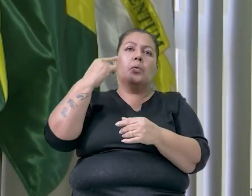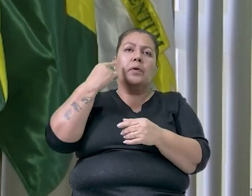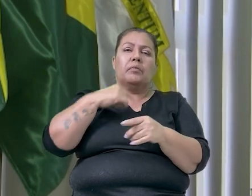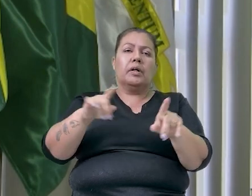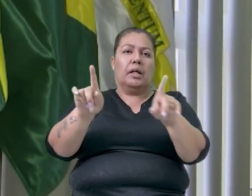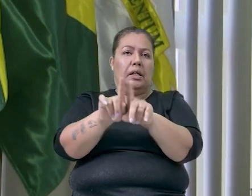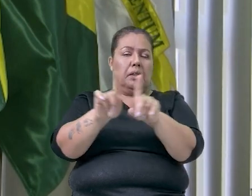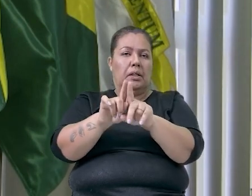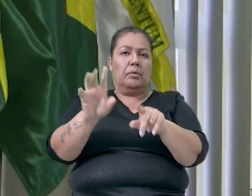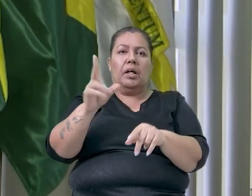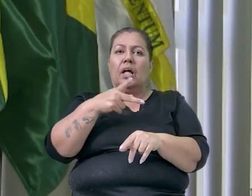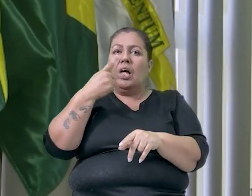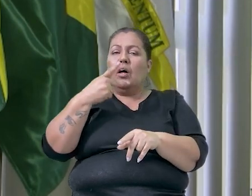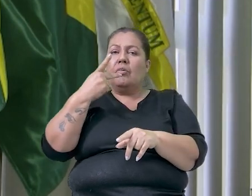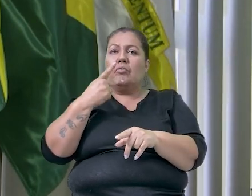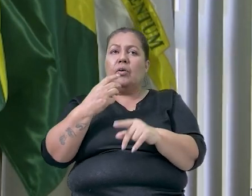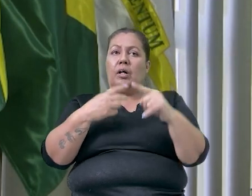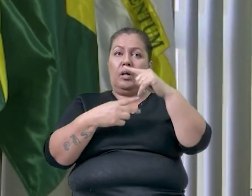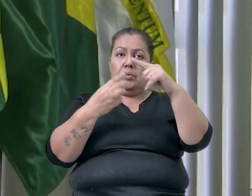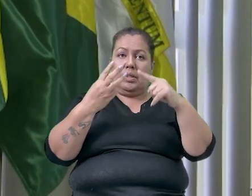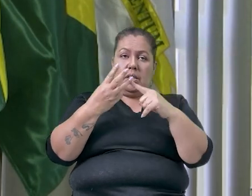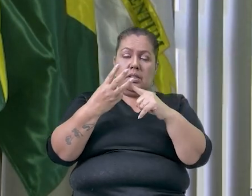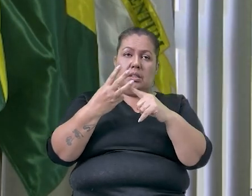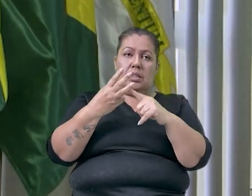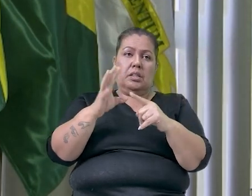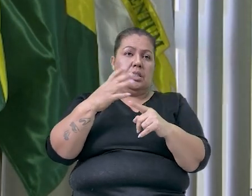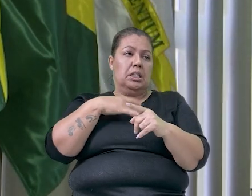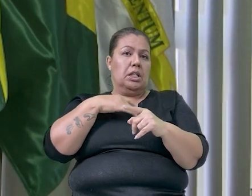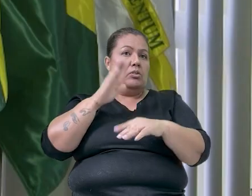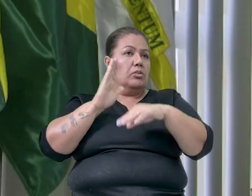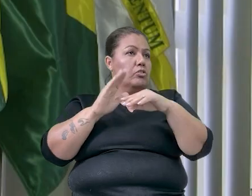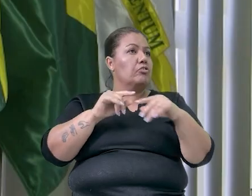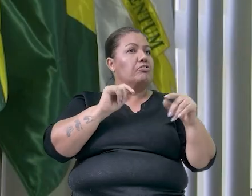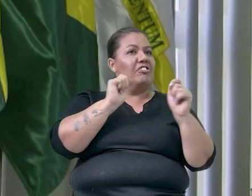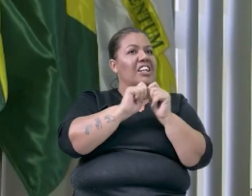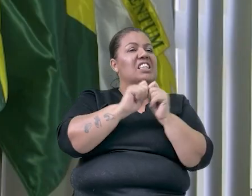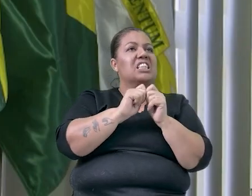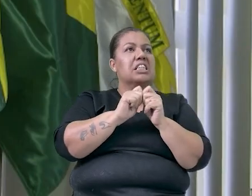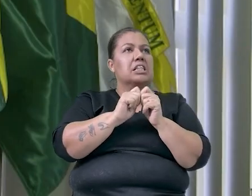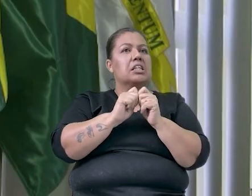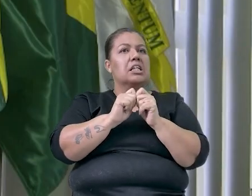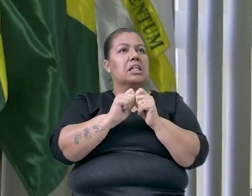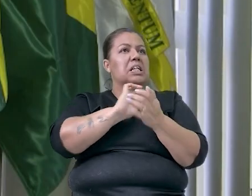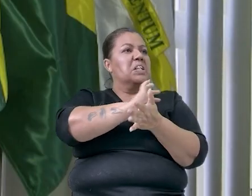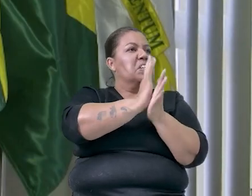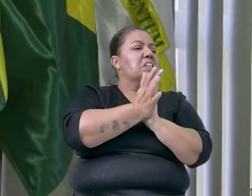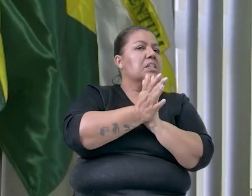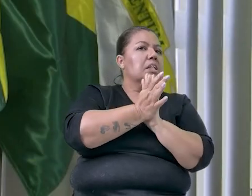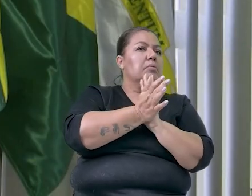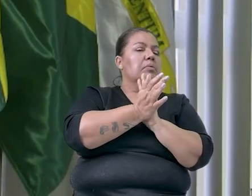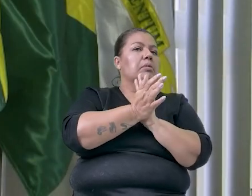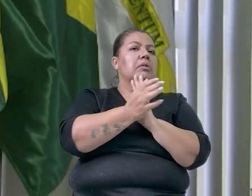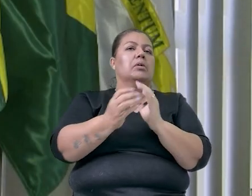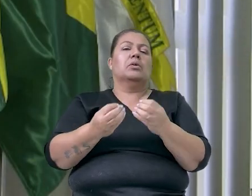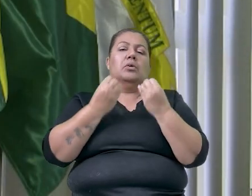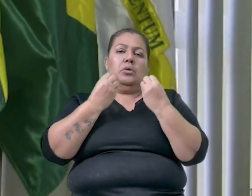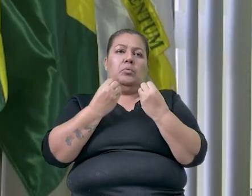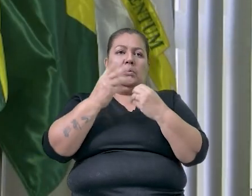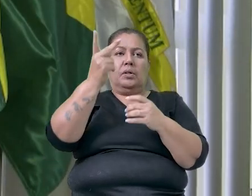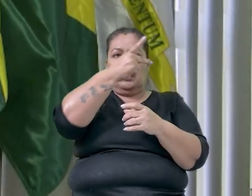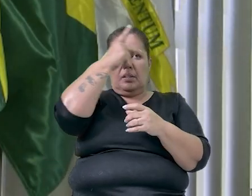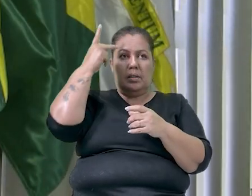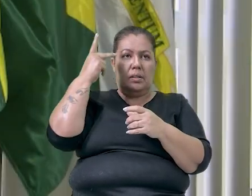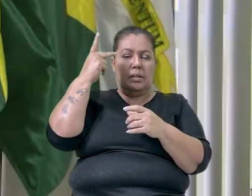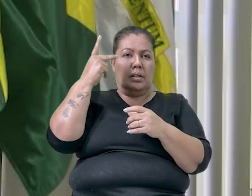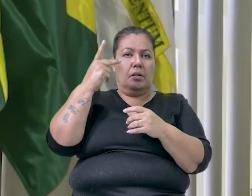omissão é uma das 3 formas de se praticar um crime, juntamente com a ação, ou no caso, de a pessoa ser o mandante